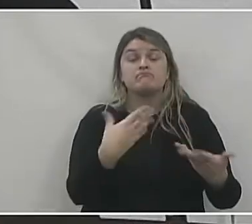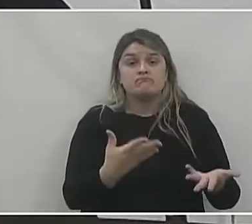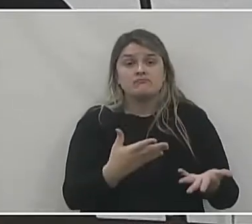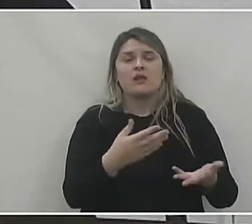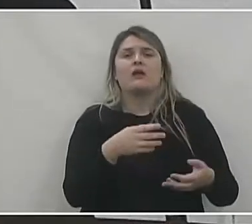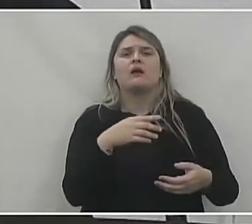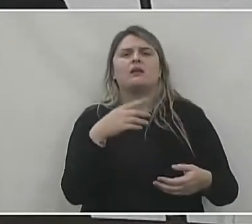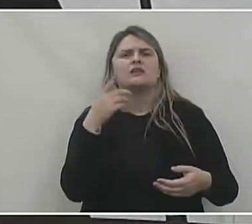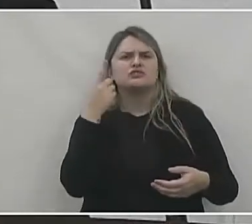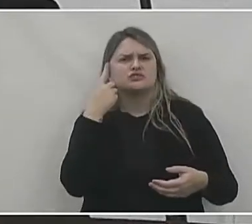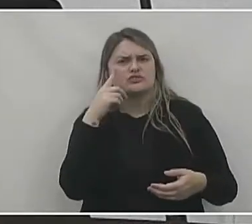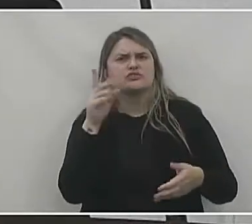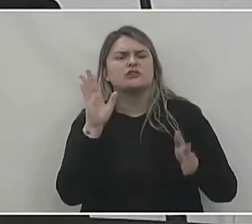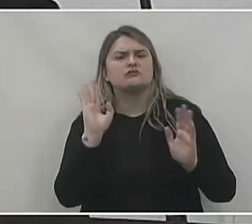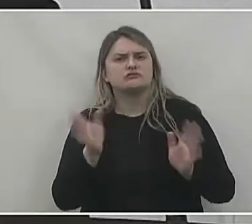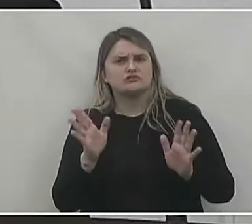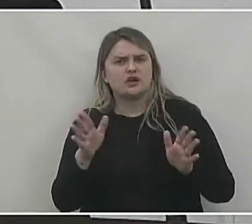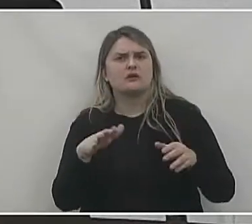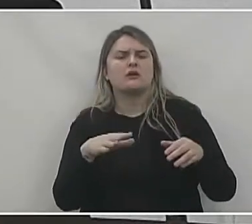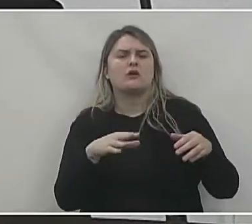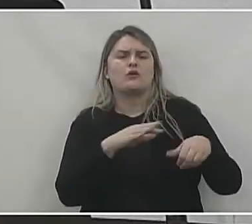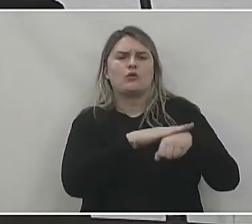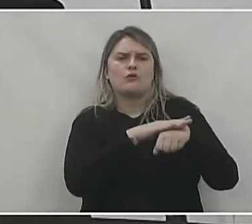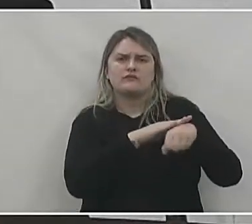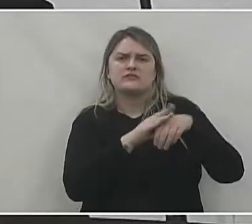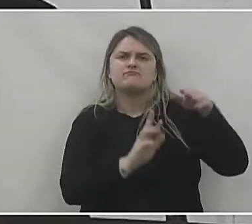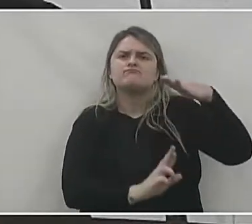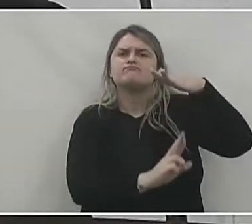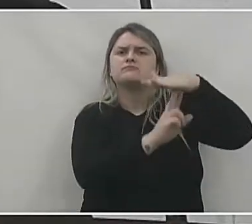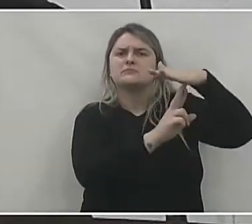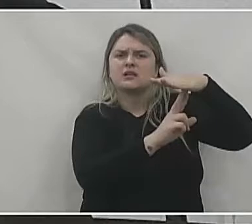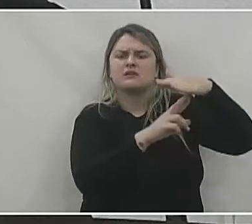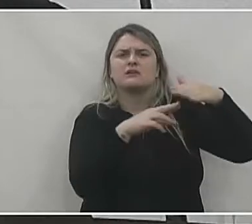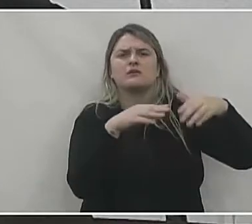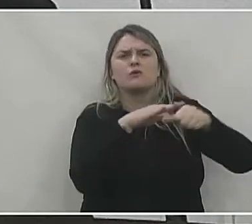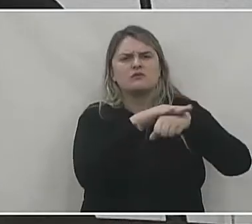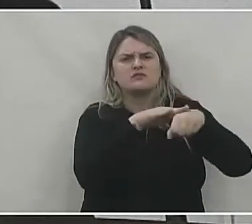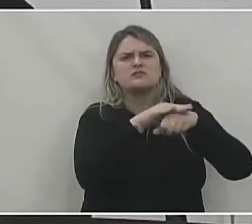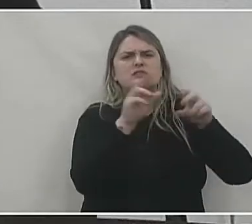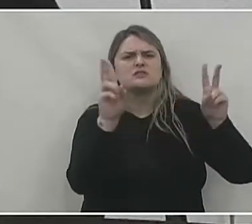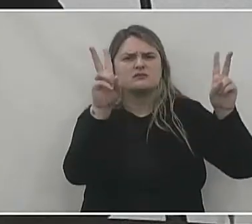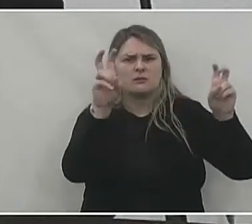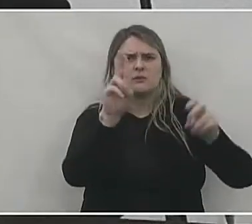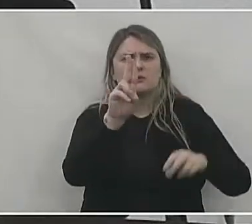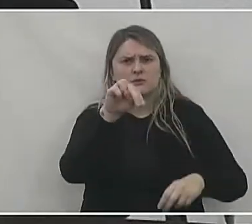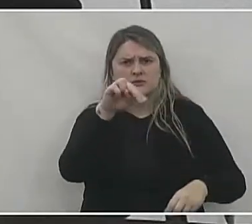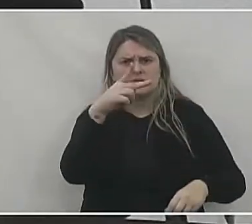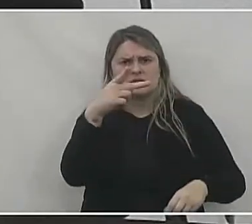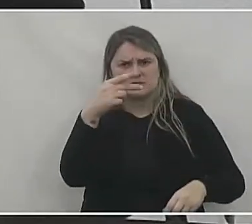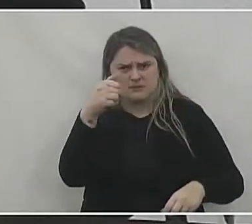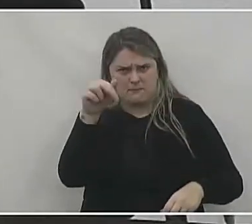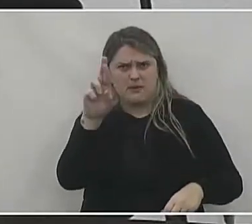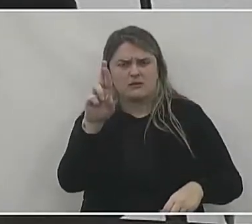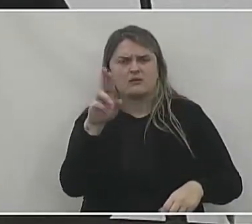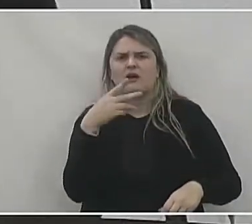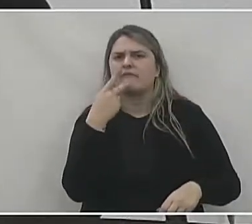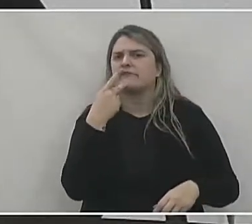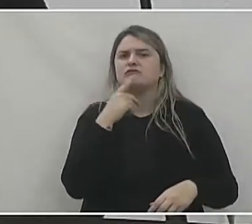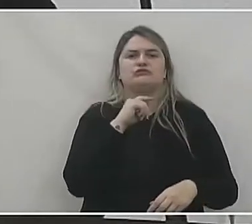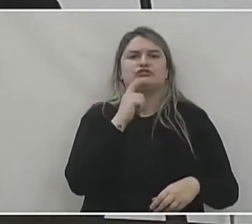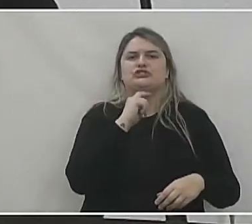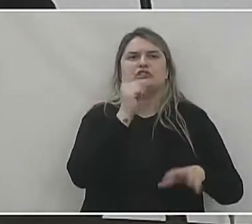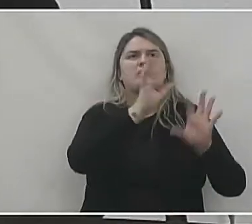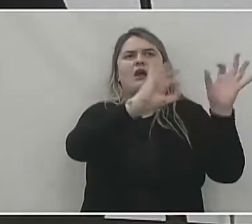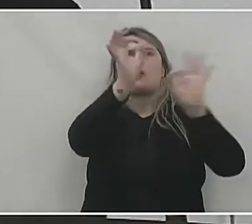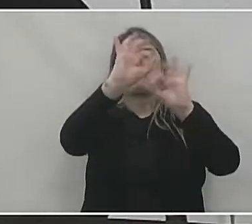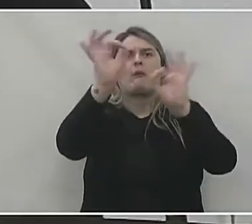E naquele dia eu tinha tratado com o reitor sobre a Unespar. E quando chegou o prefeito de União da Vitória, eu digo, não adianta reformar